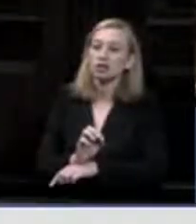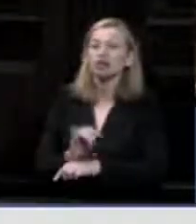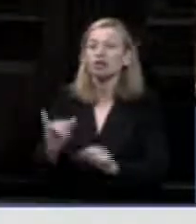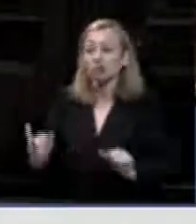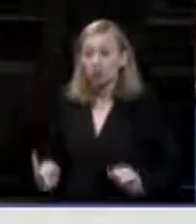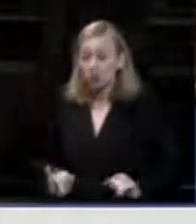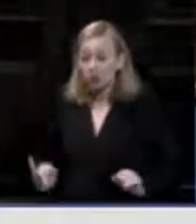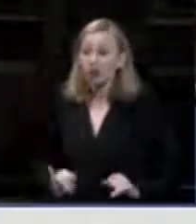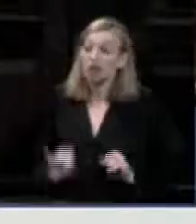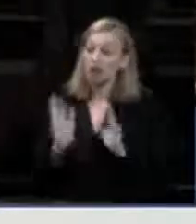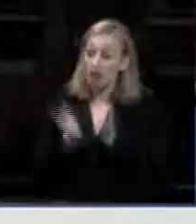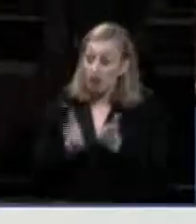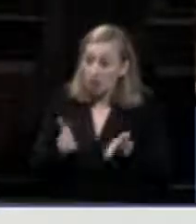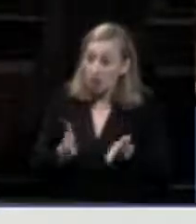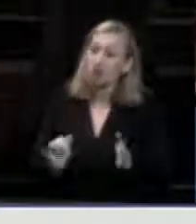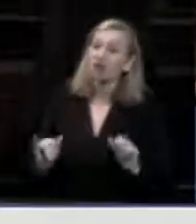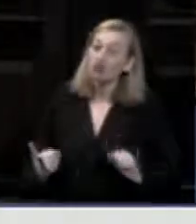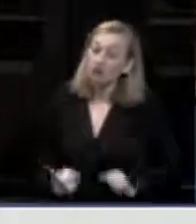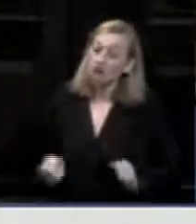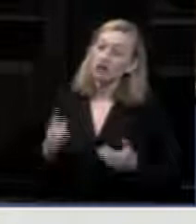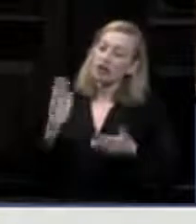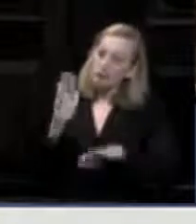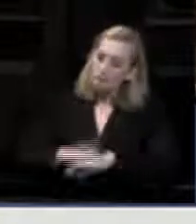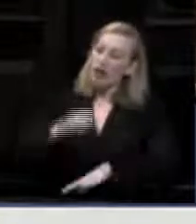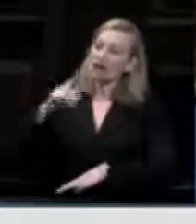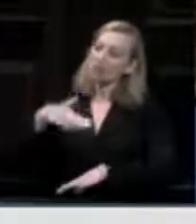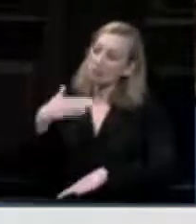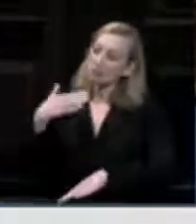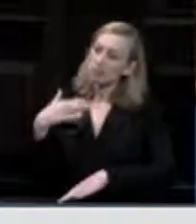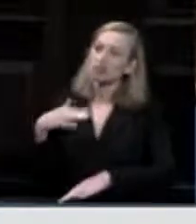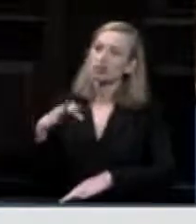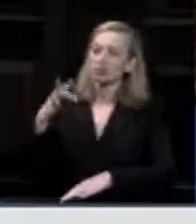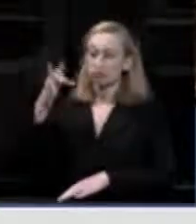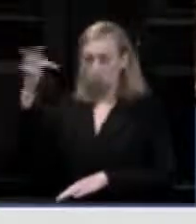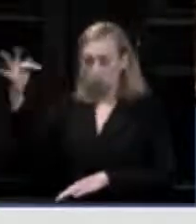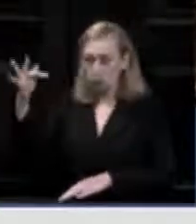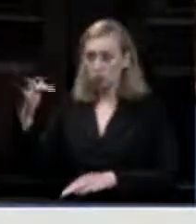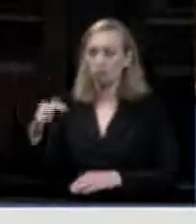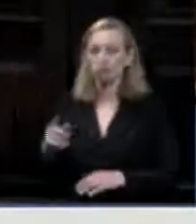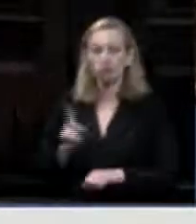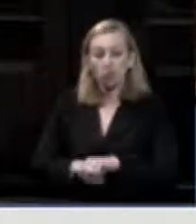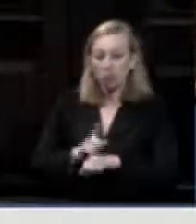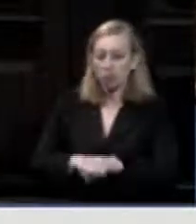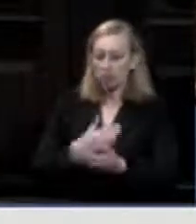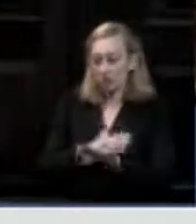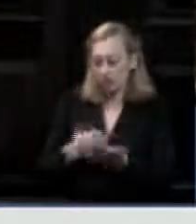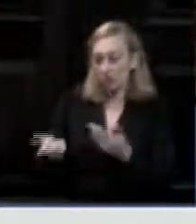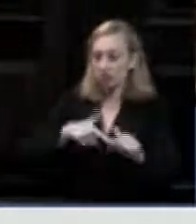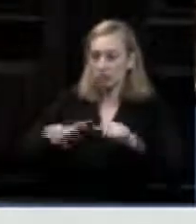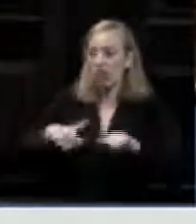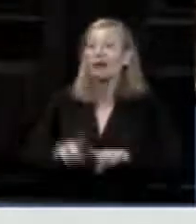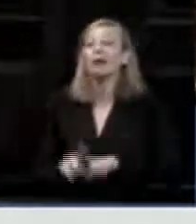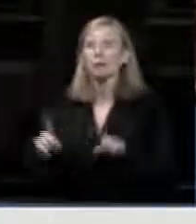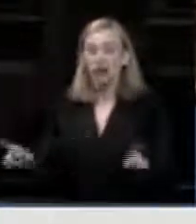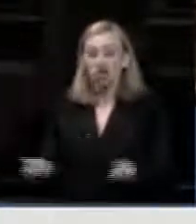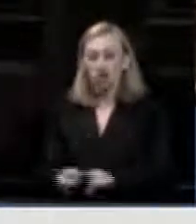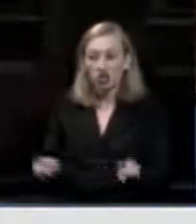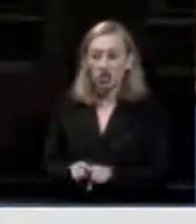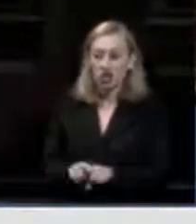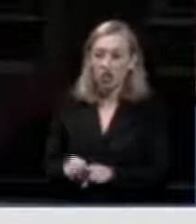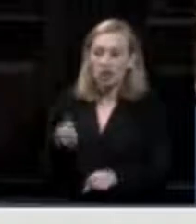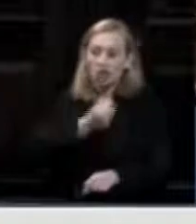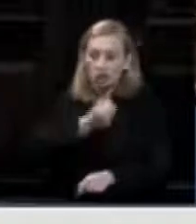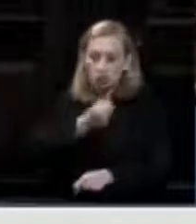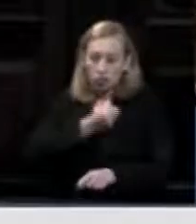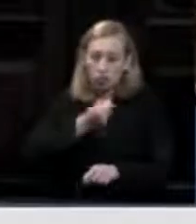continuarão pagando um preço alto lá na frente quando tiverem que enfrentar o mercado do trabalho. Mas também, por trás desses números,